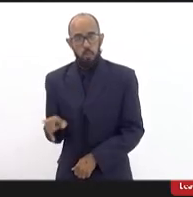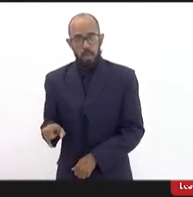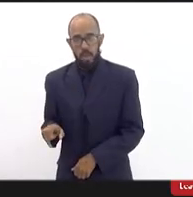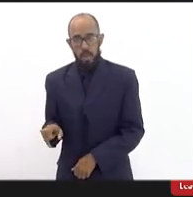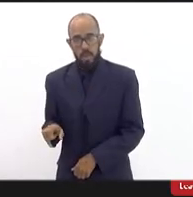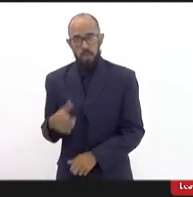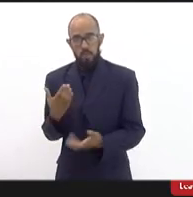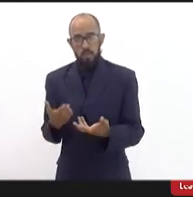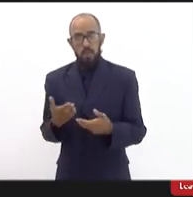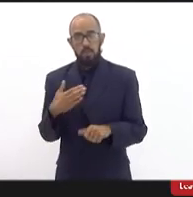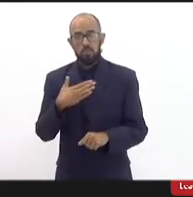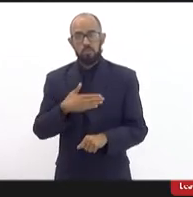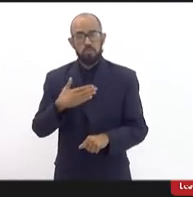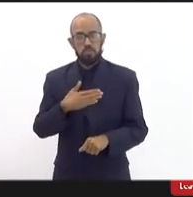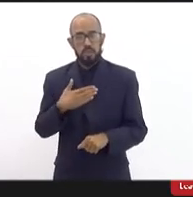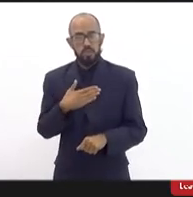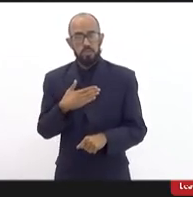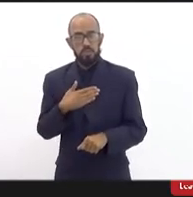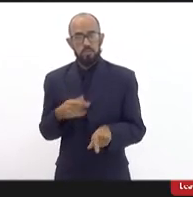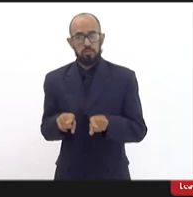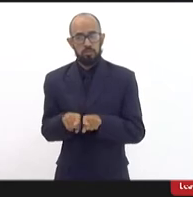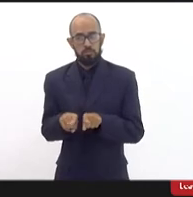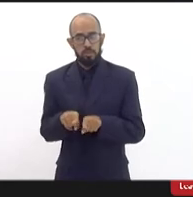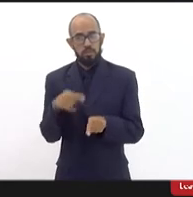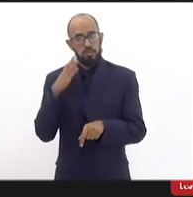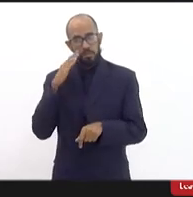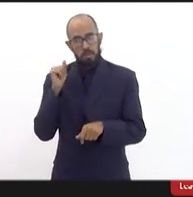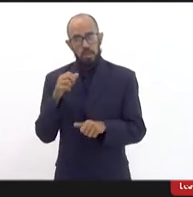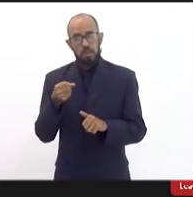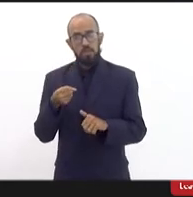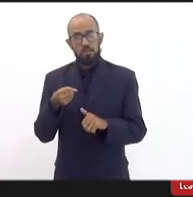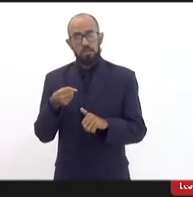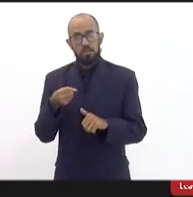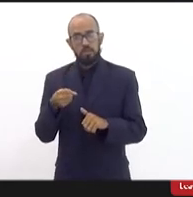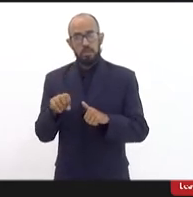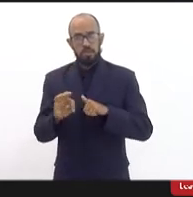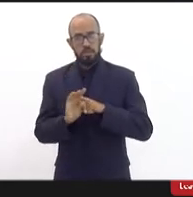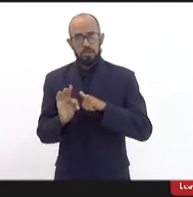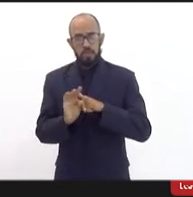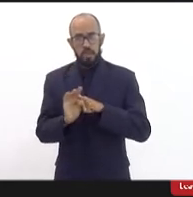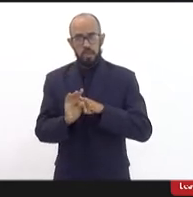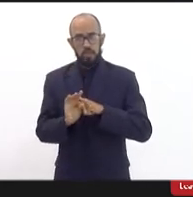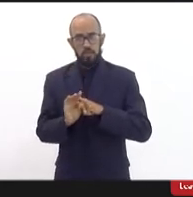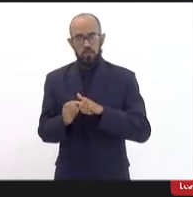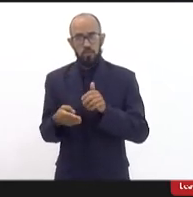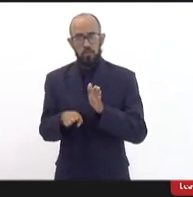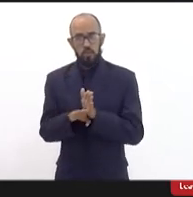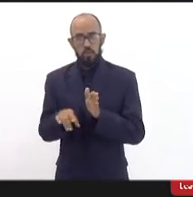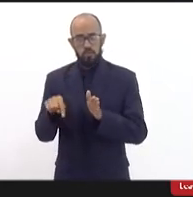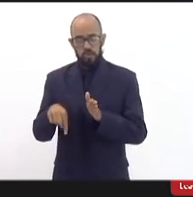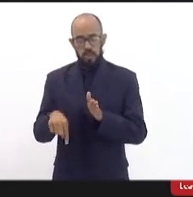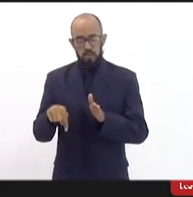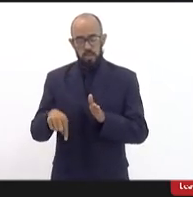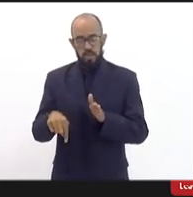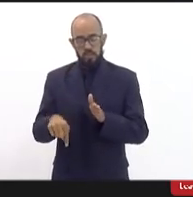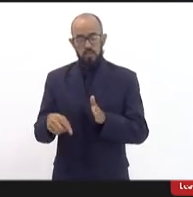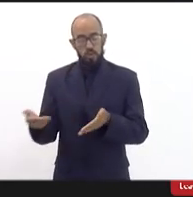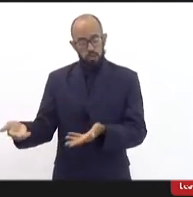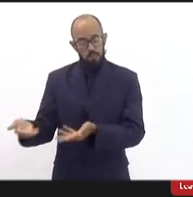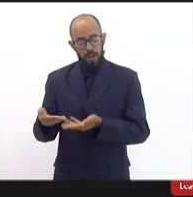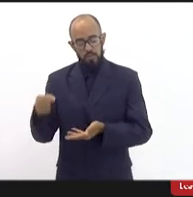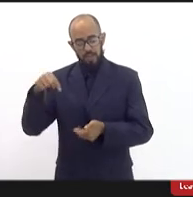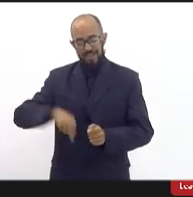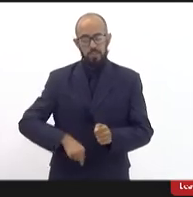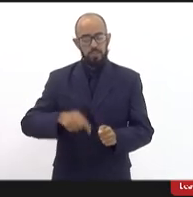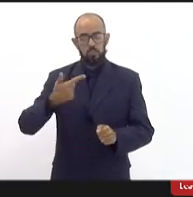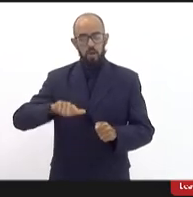eu gostaria que esses técnicos fossem chamados aqui numa próxima reunião,